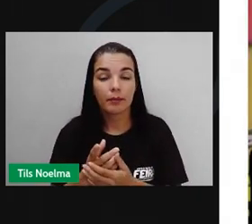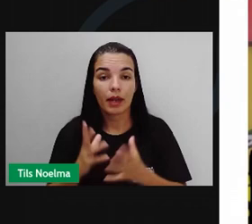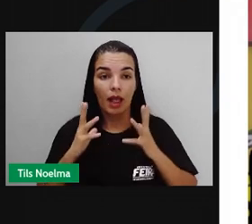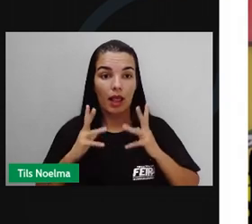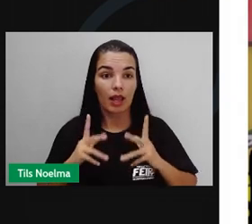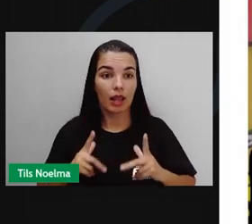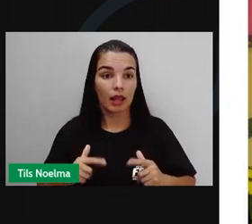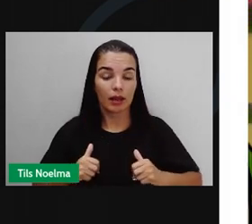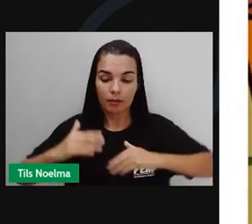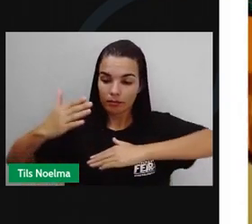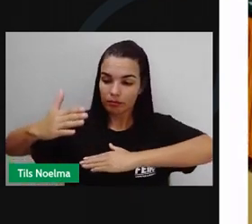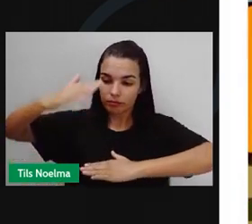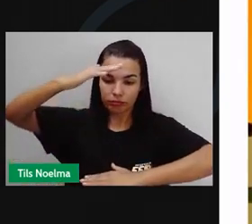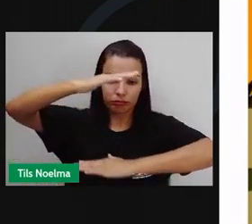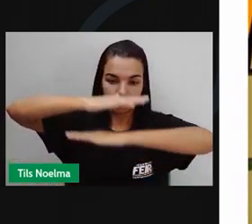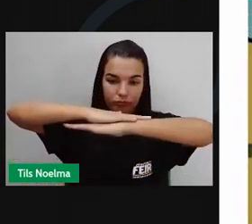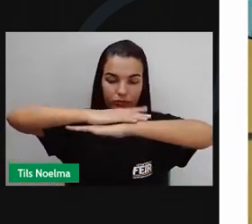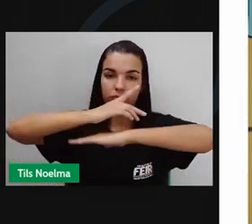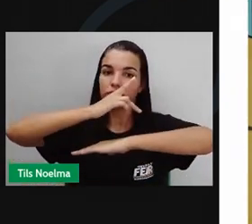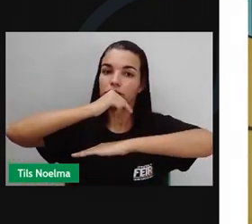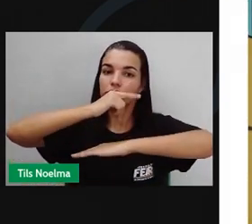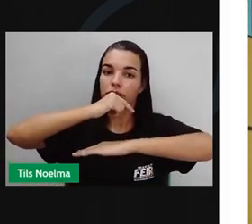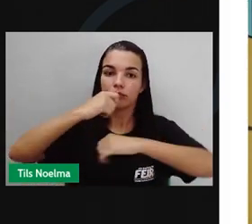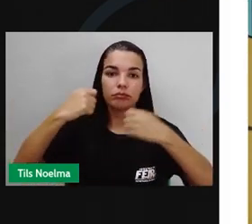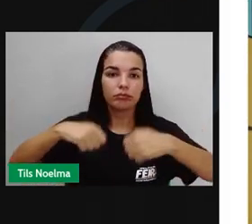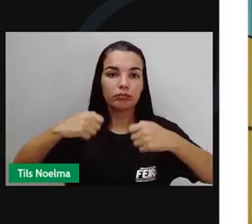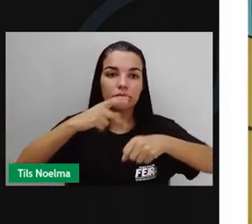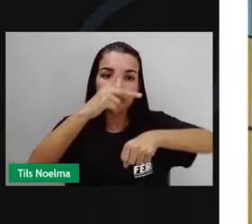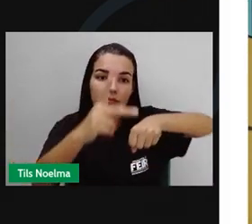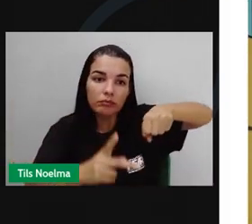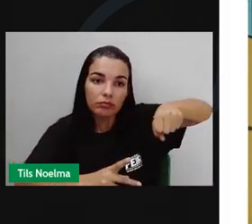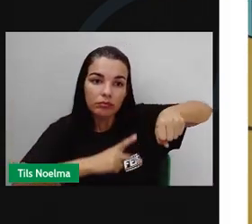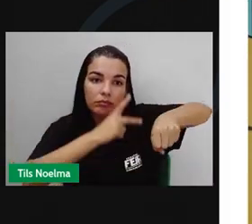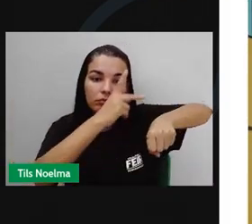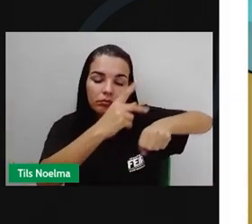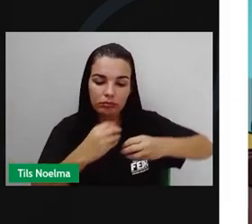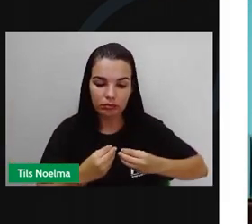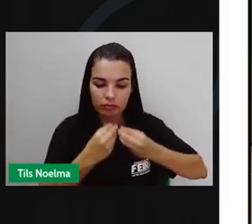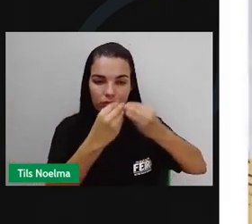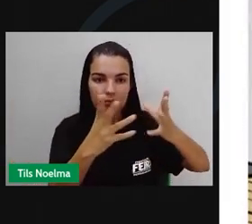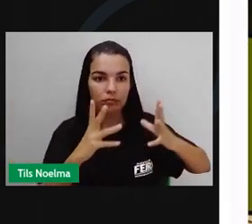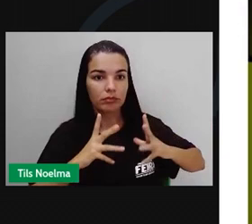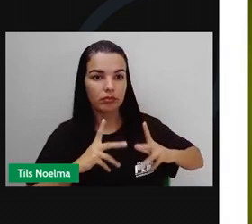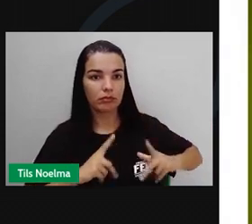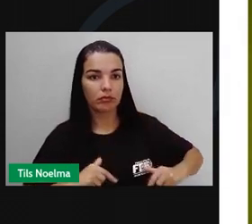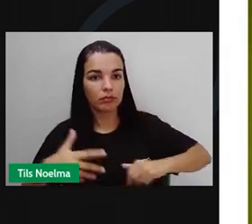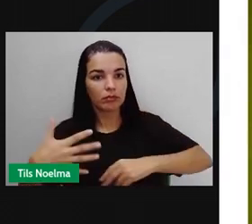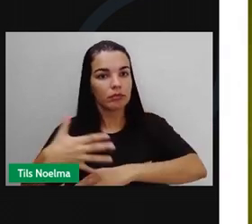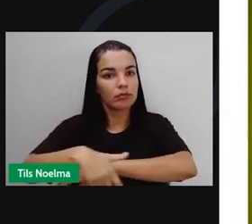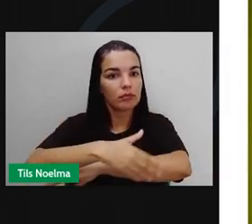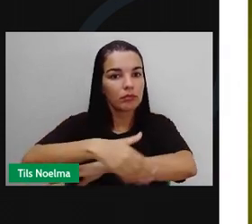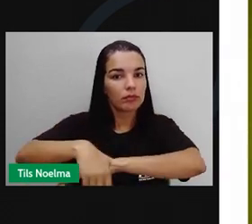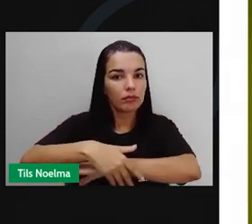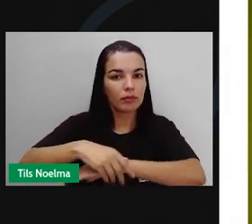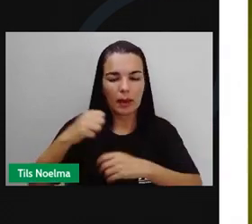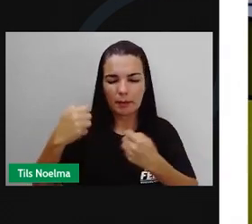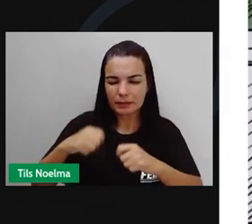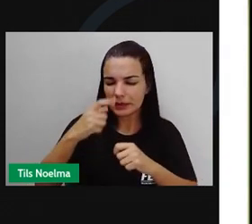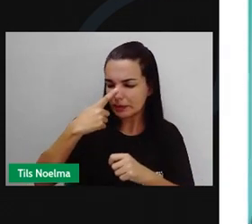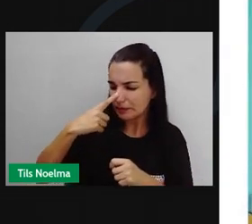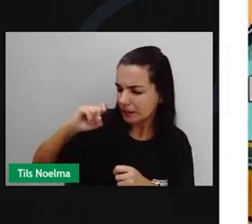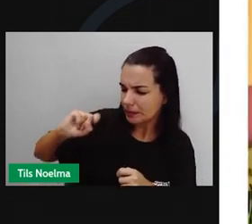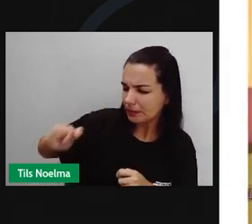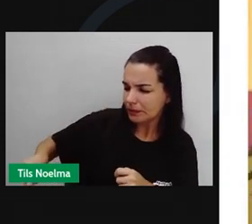sempre fechadas. Entregar pneus velhos a serviços de limpeza urbana. Jogar fora objetos que